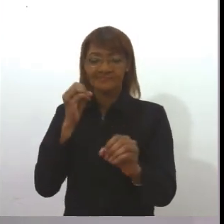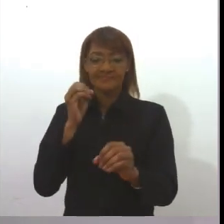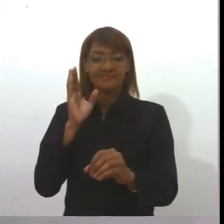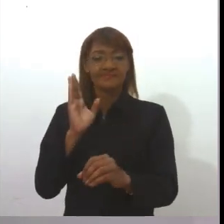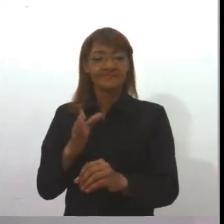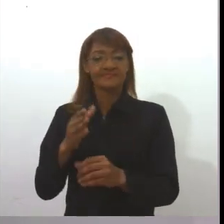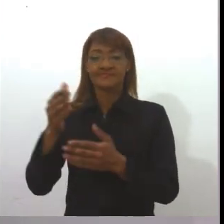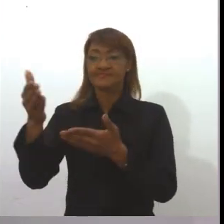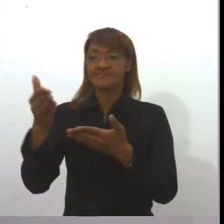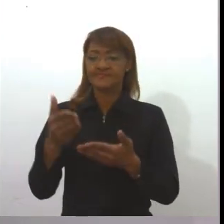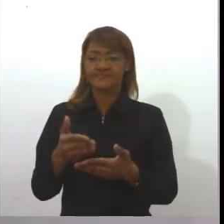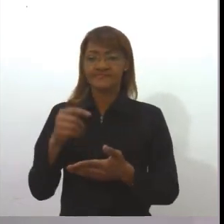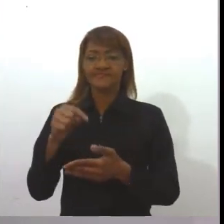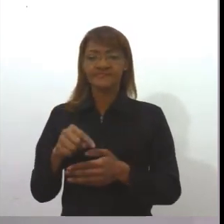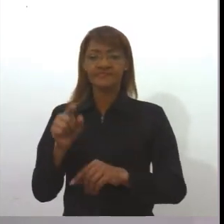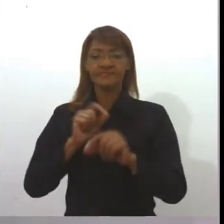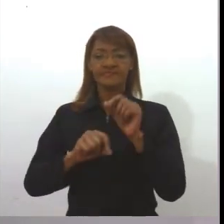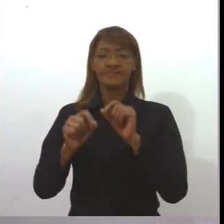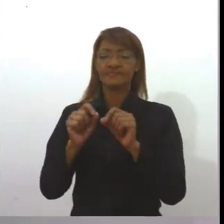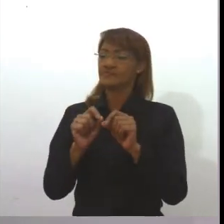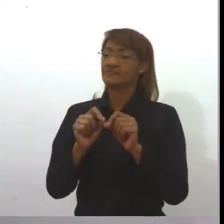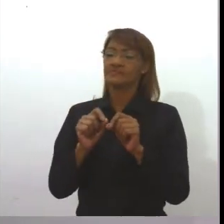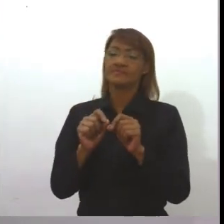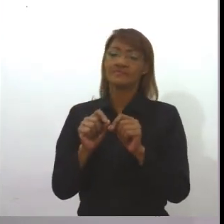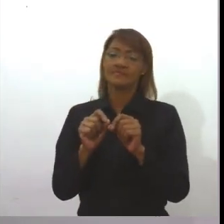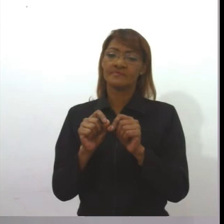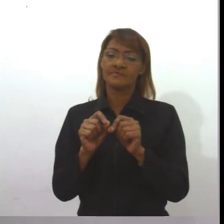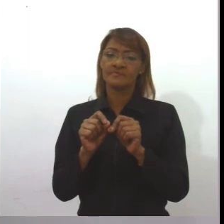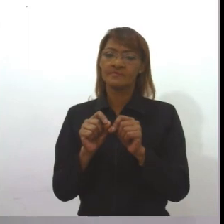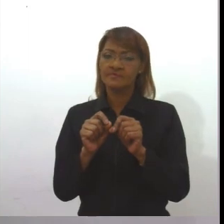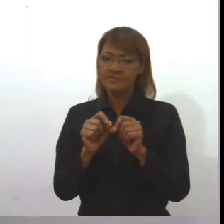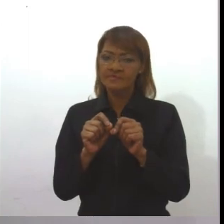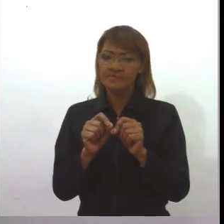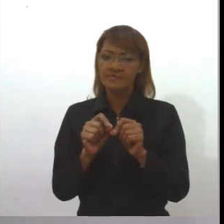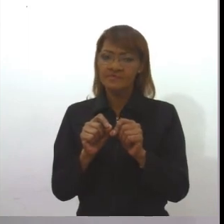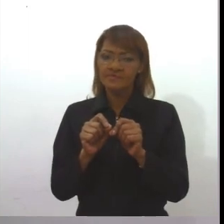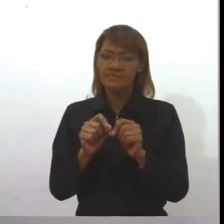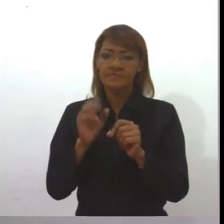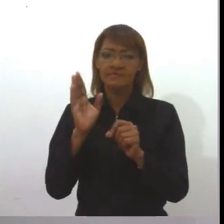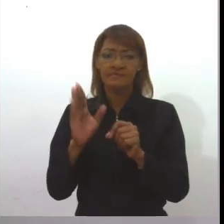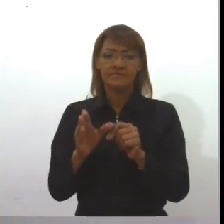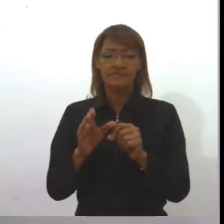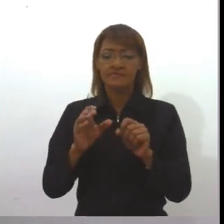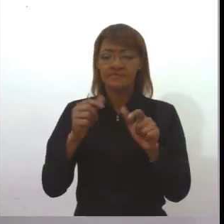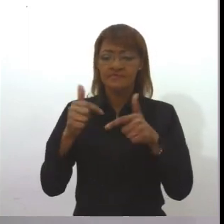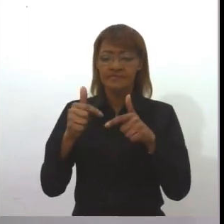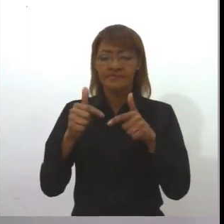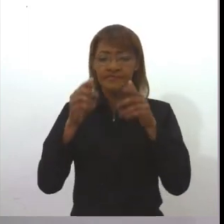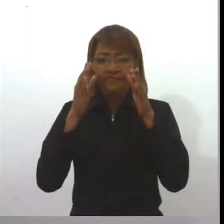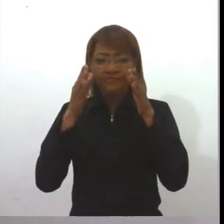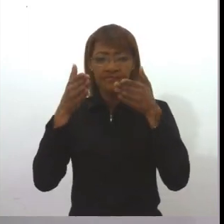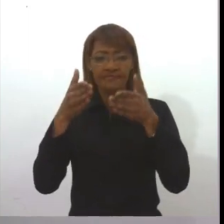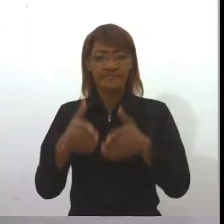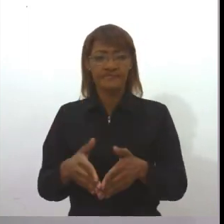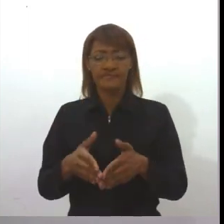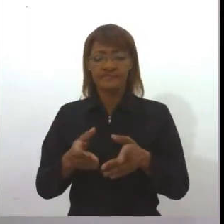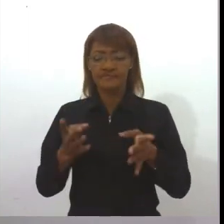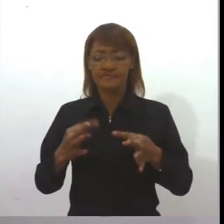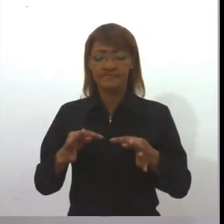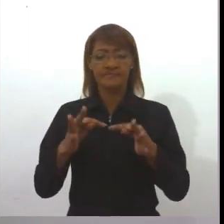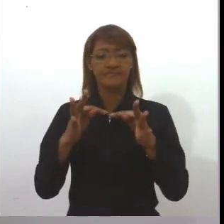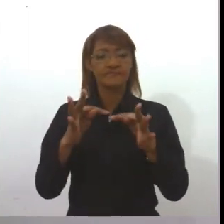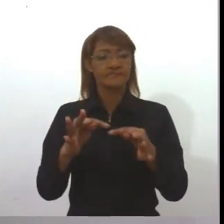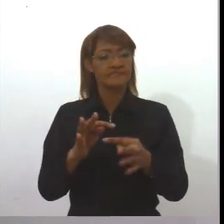vindo, ela inclusive do Centro de Controle de Houston, lá no Texas, trabalha diretamente com o desenvolvimento de tecnologias aí de